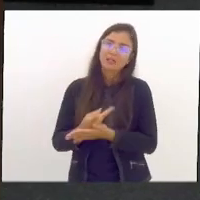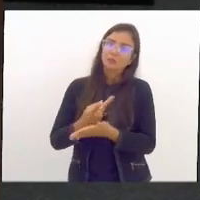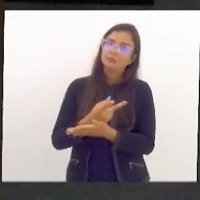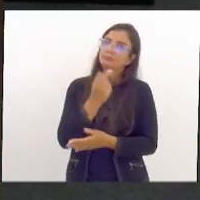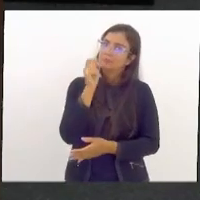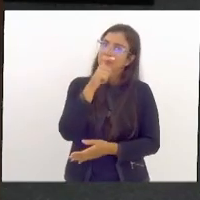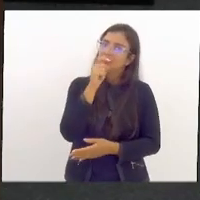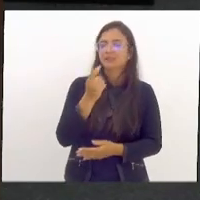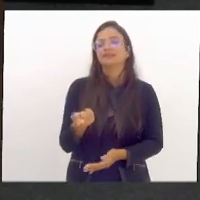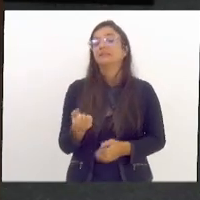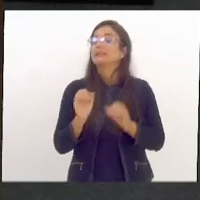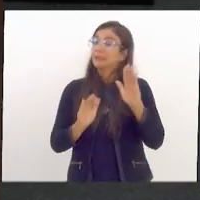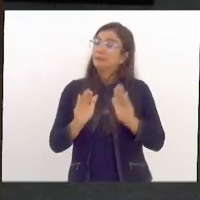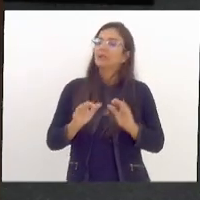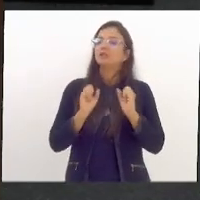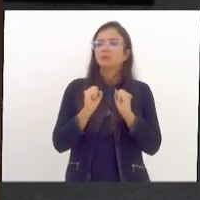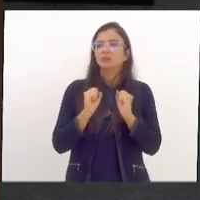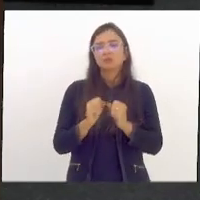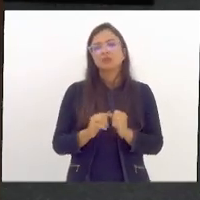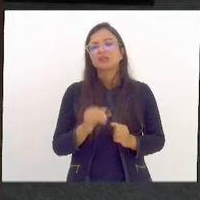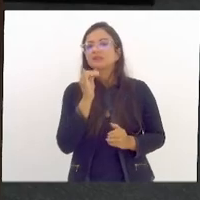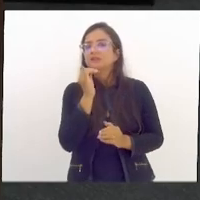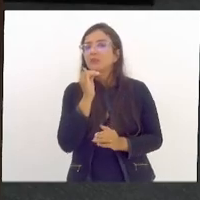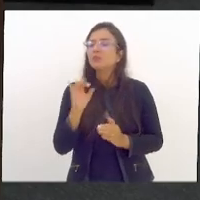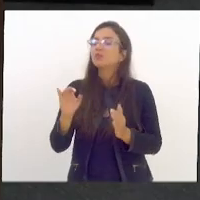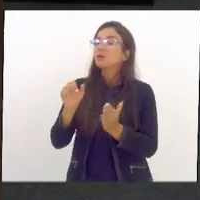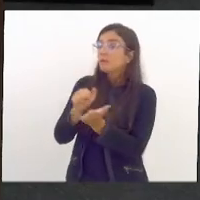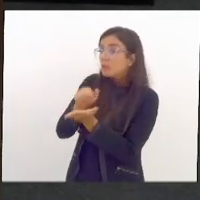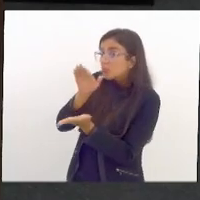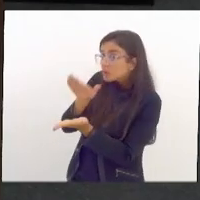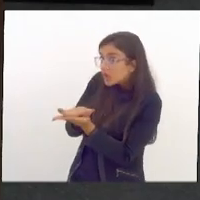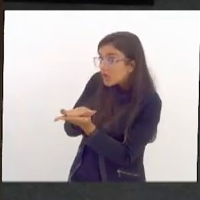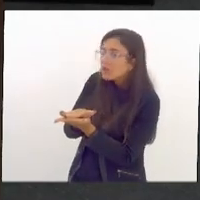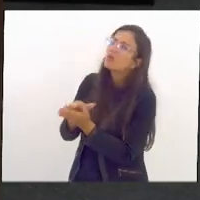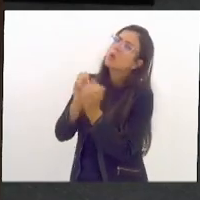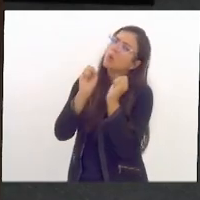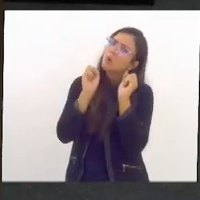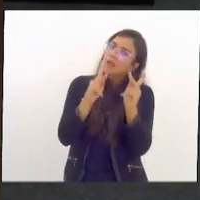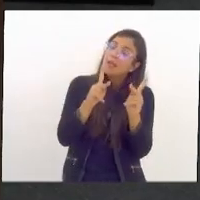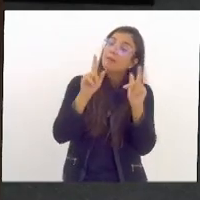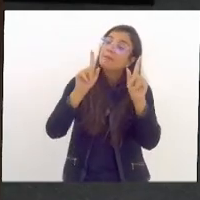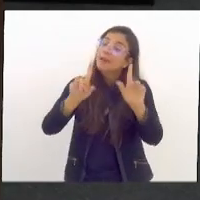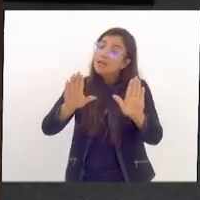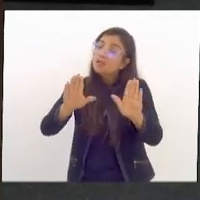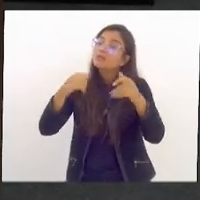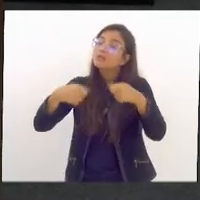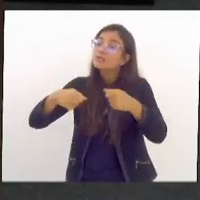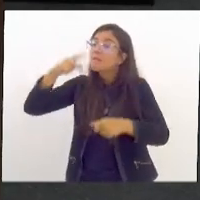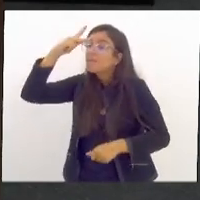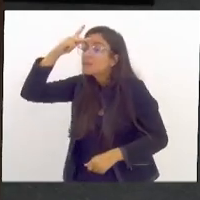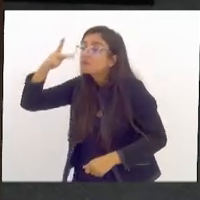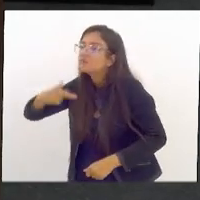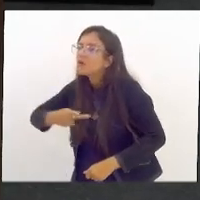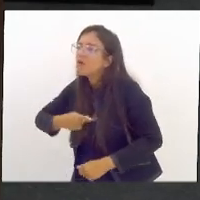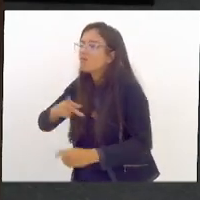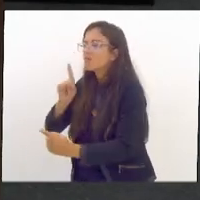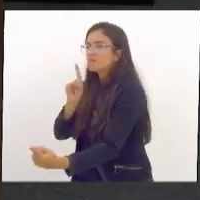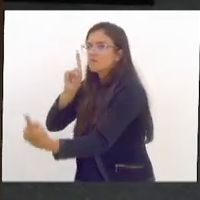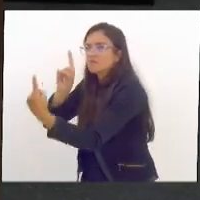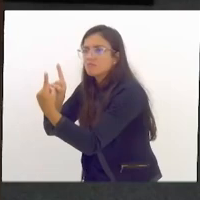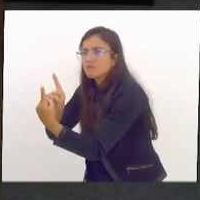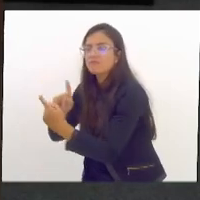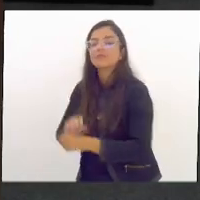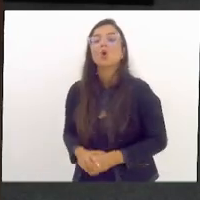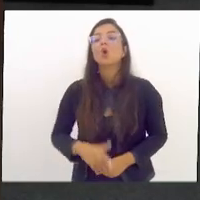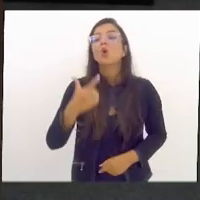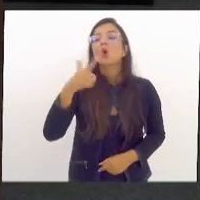autor? Que ele multe, mas ele constate na abordagem pessoal. O cinto de